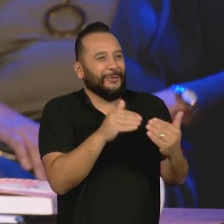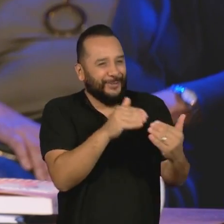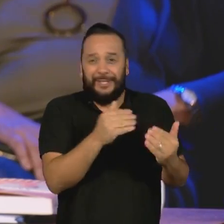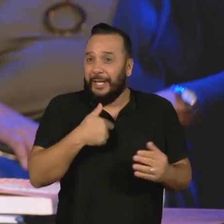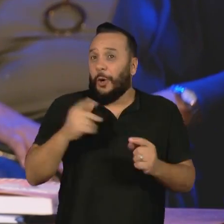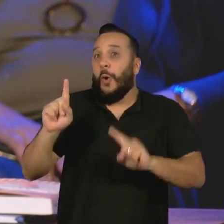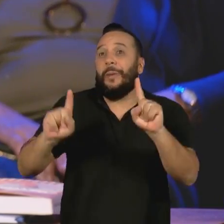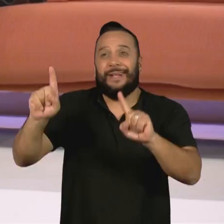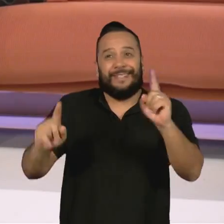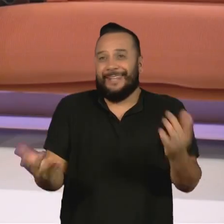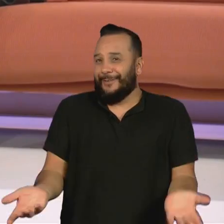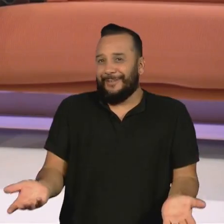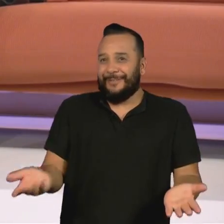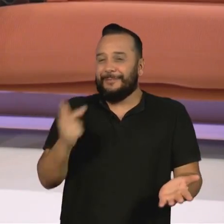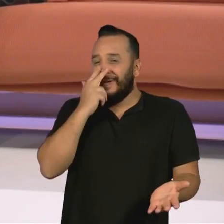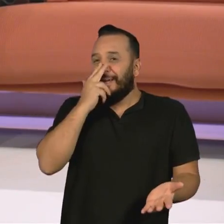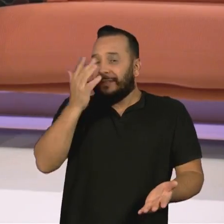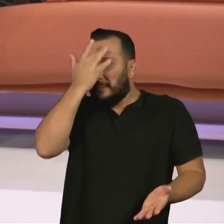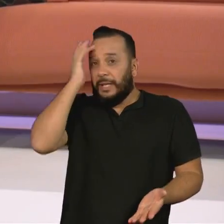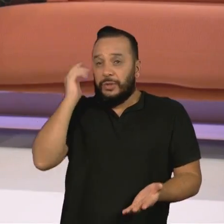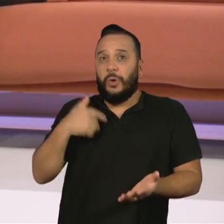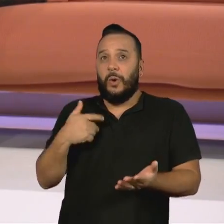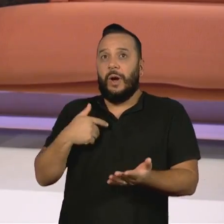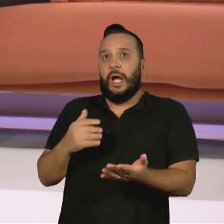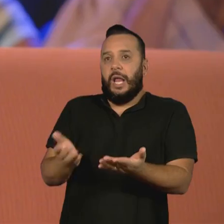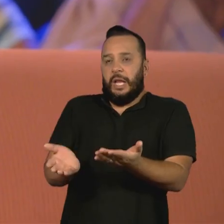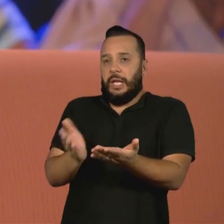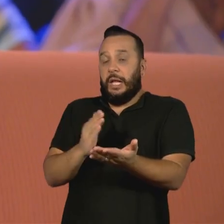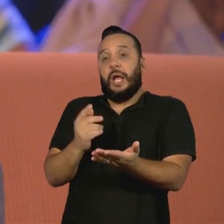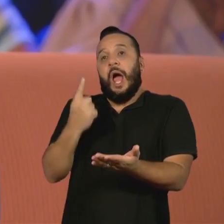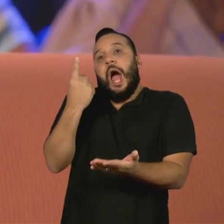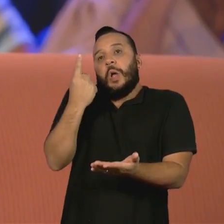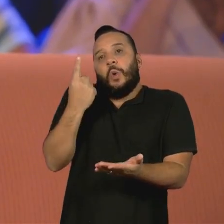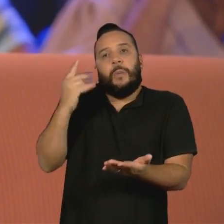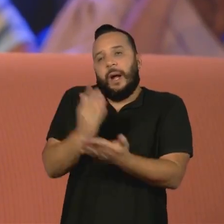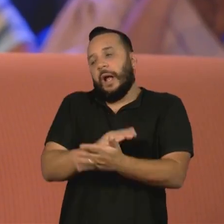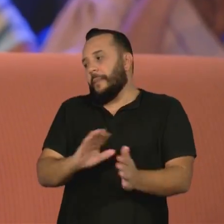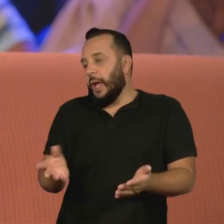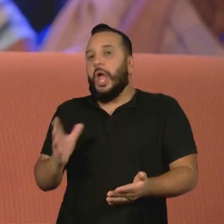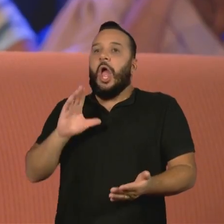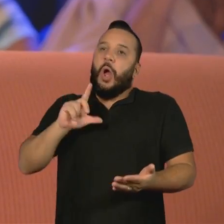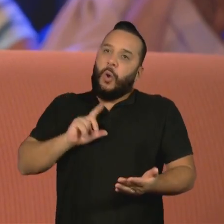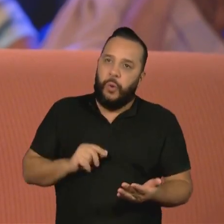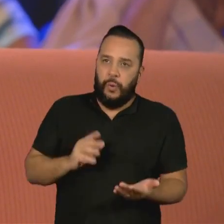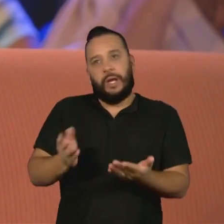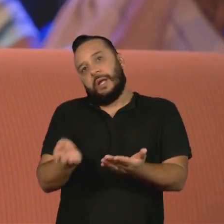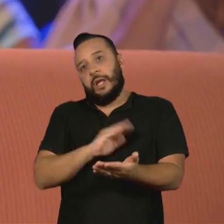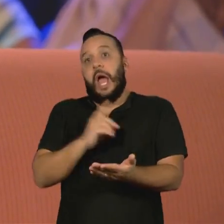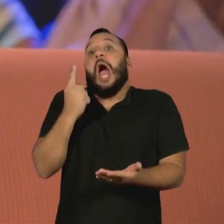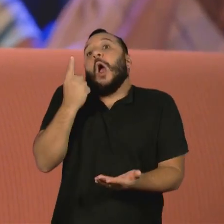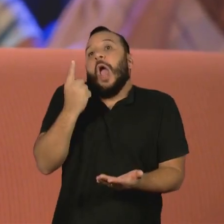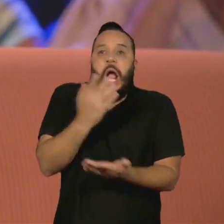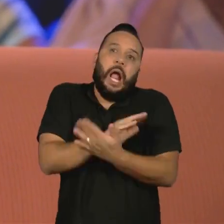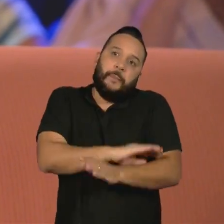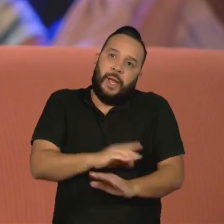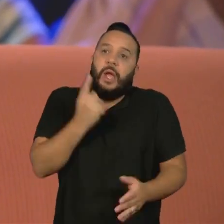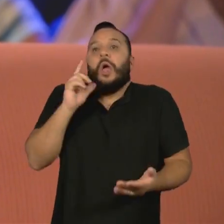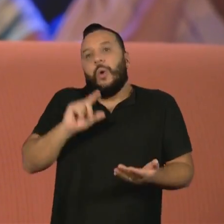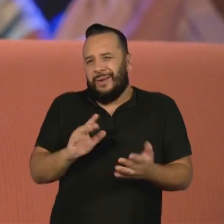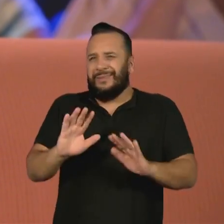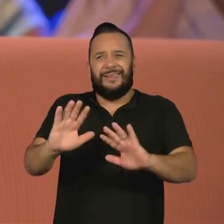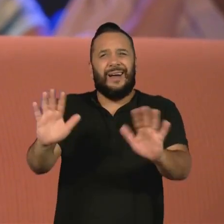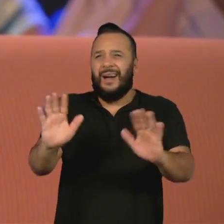competição. E tem aquela pessoa também que lê quase uma coisa, mas menos uma página, ufa, né? Eu quero tirar isso. Eu quero o seguinte, eu quero que você